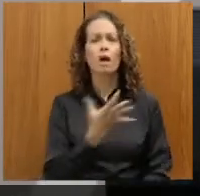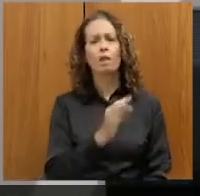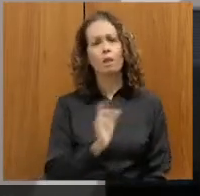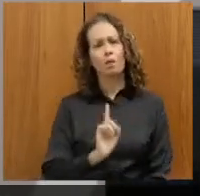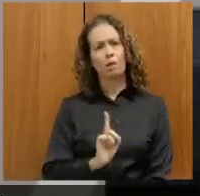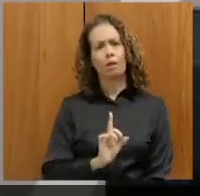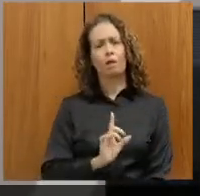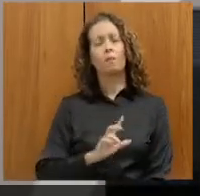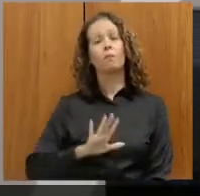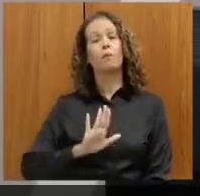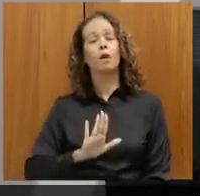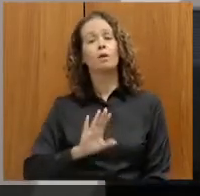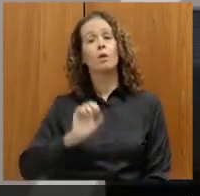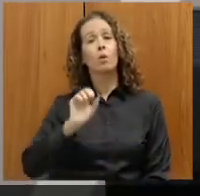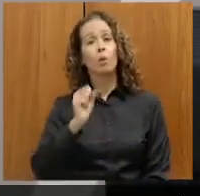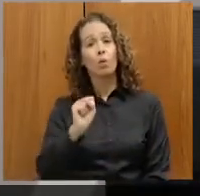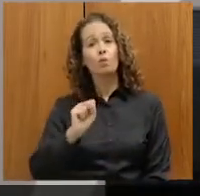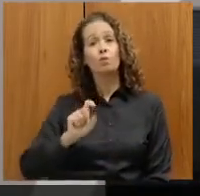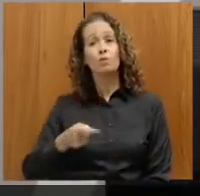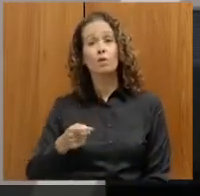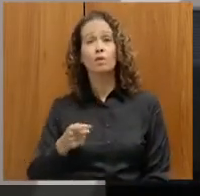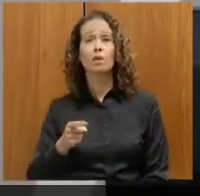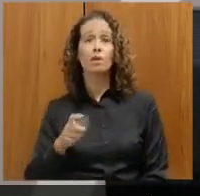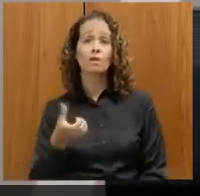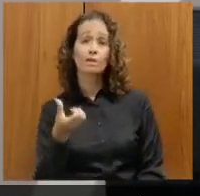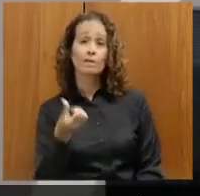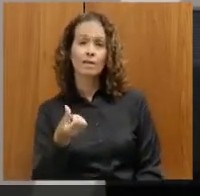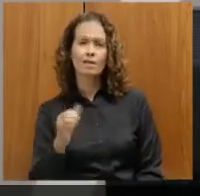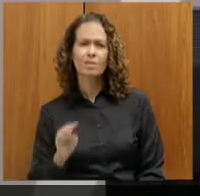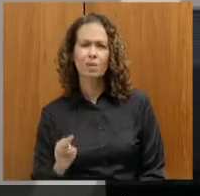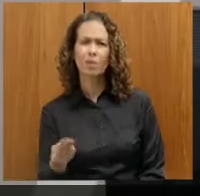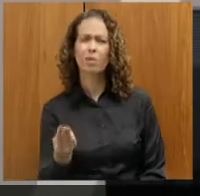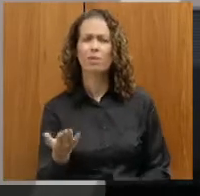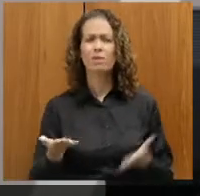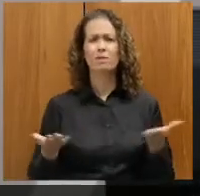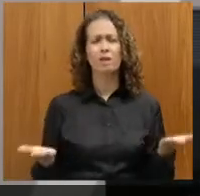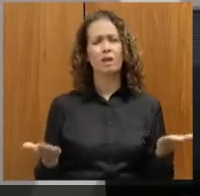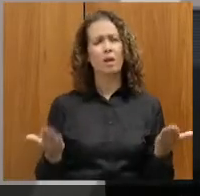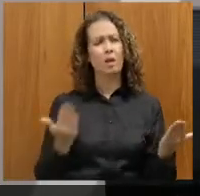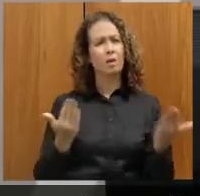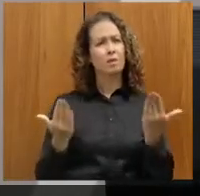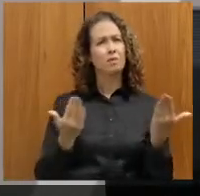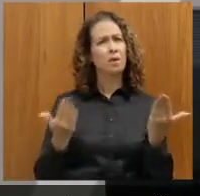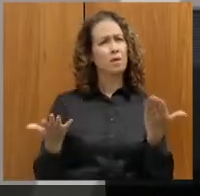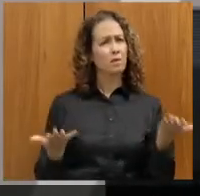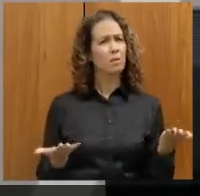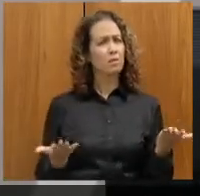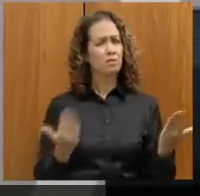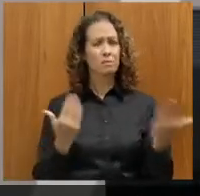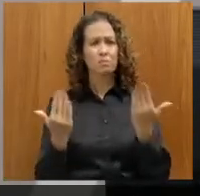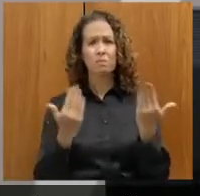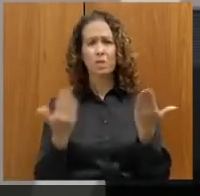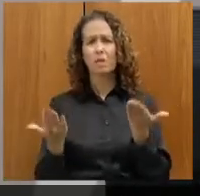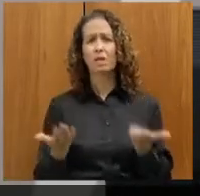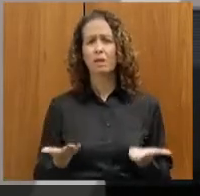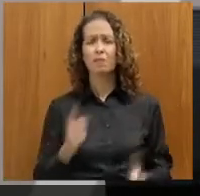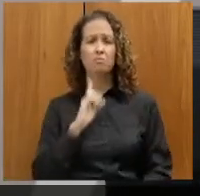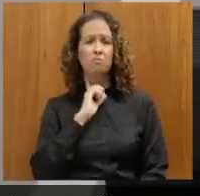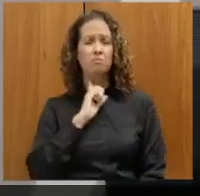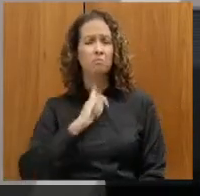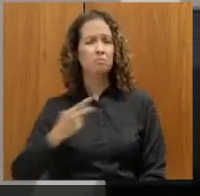milhões é um valor considerável fiz um comparação aqui com piso Mineiro de assistência